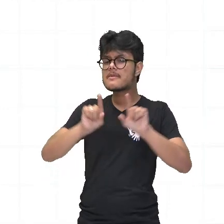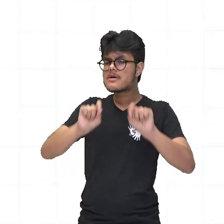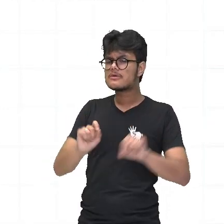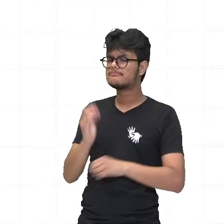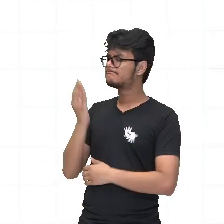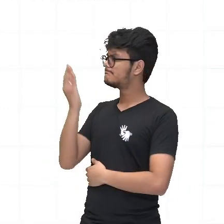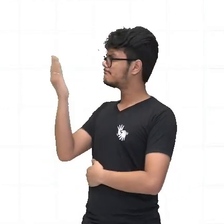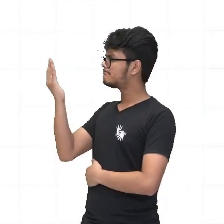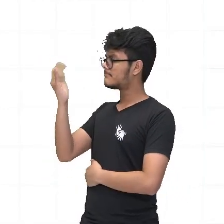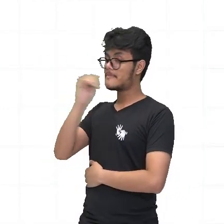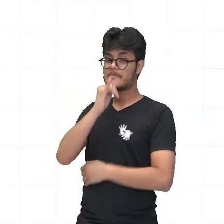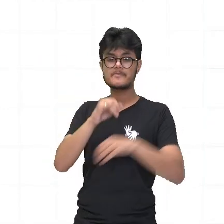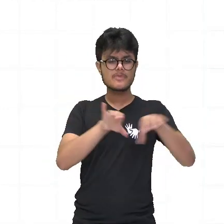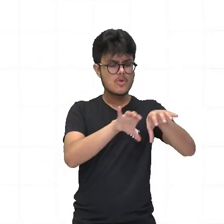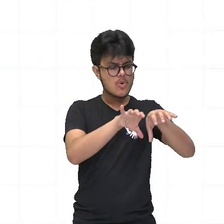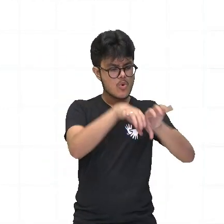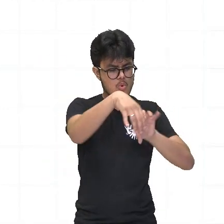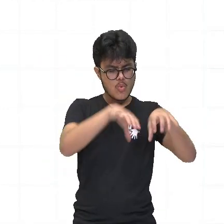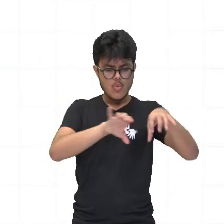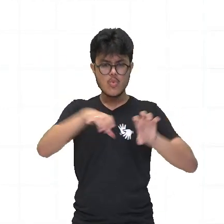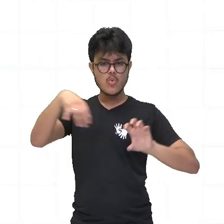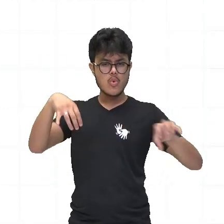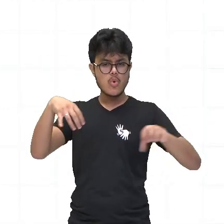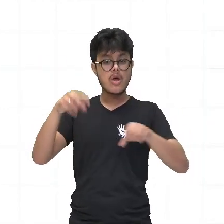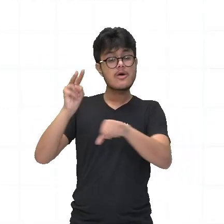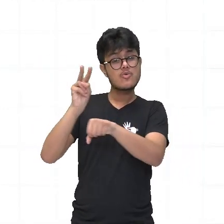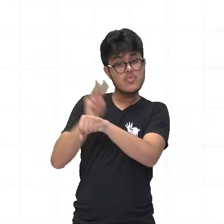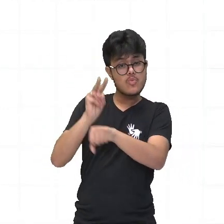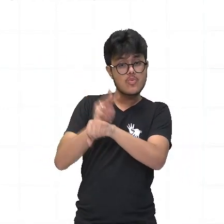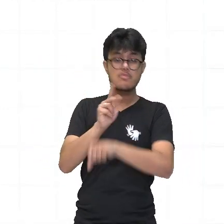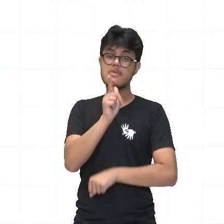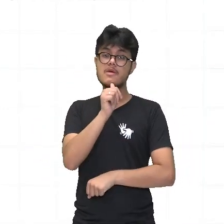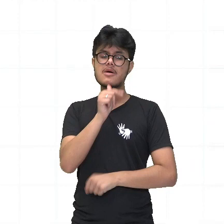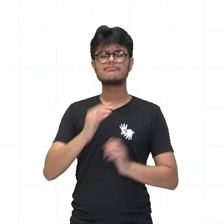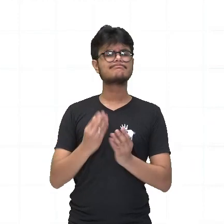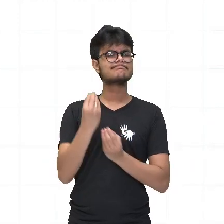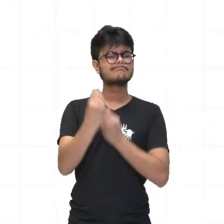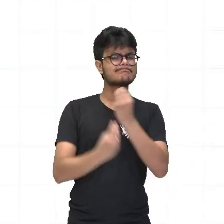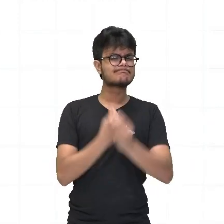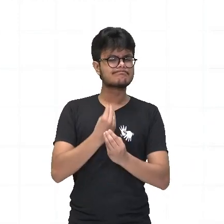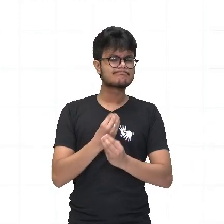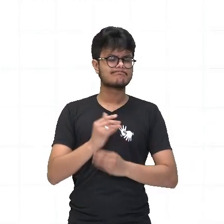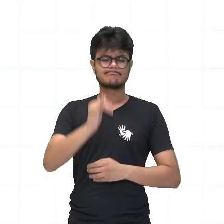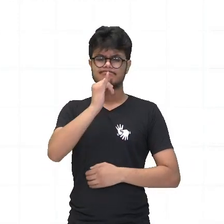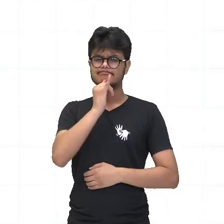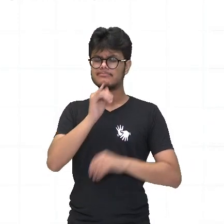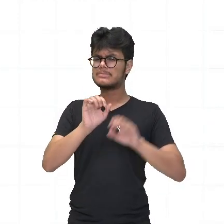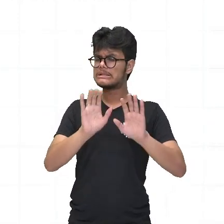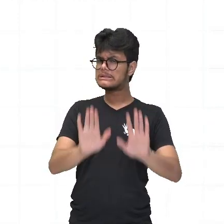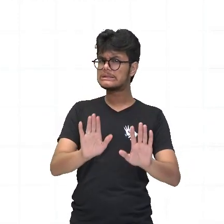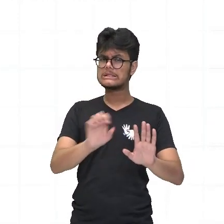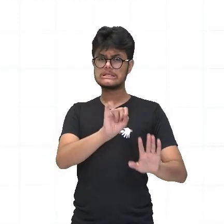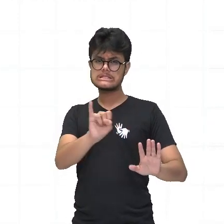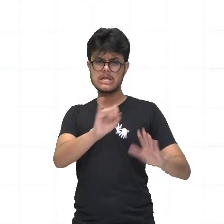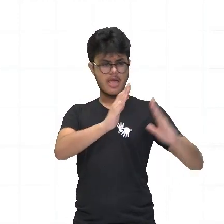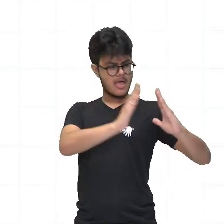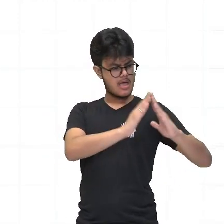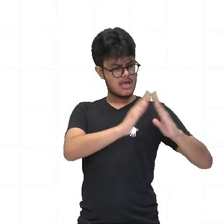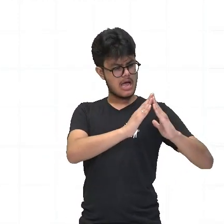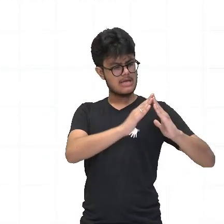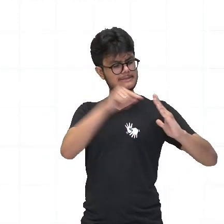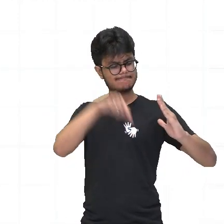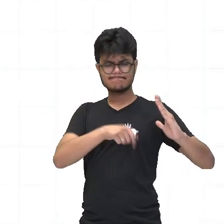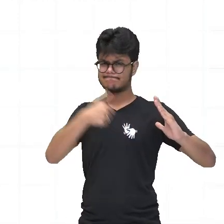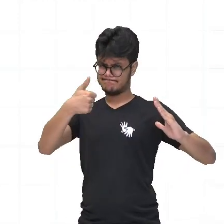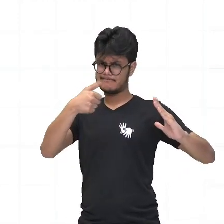nós também temos etapas de tratamento de esgoto. O que é feito com essa água que sai das nossas casas?